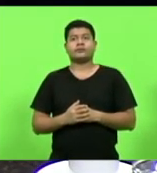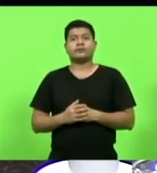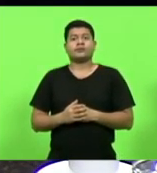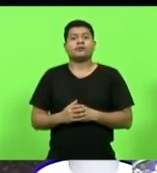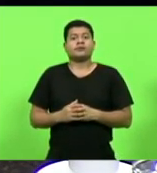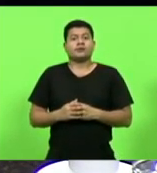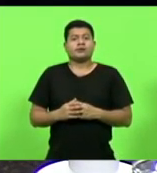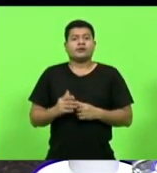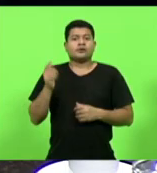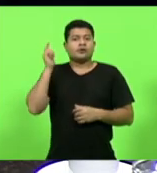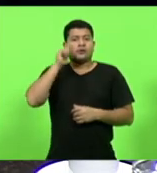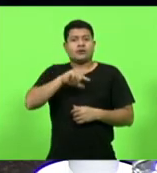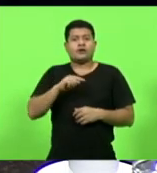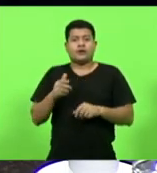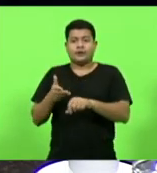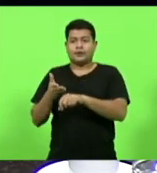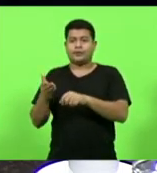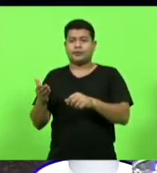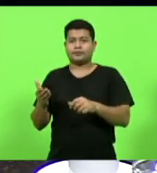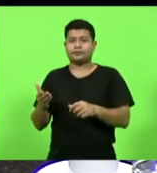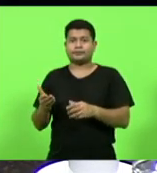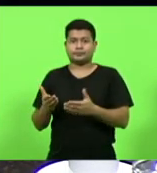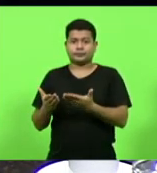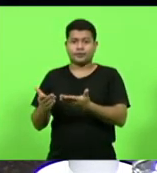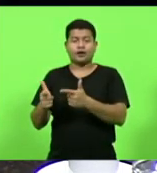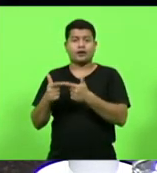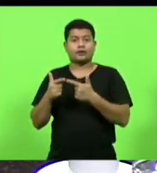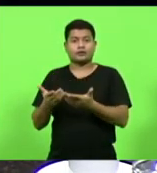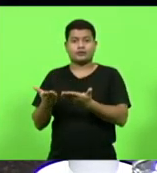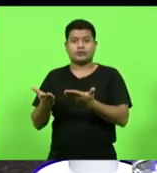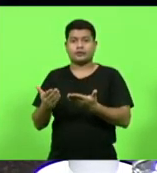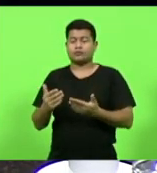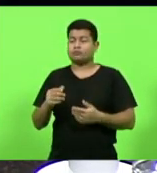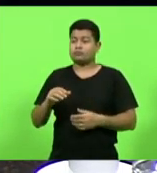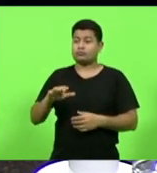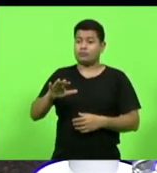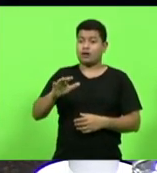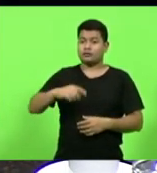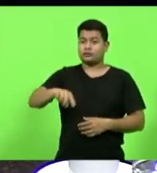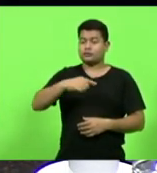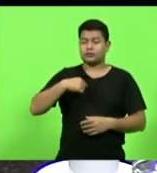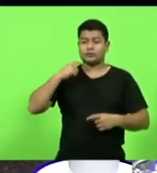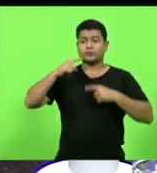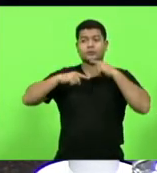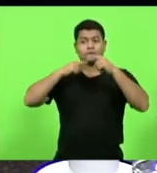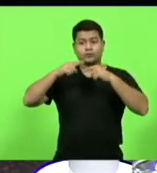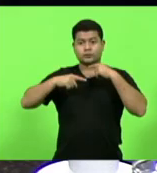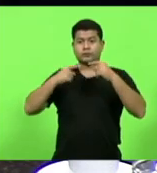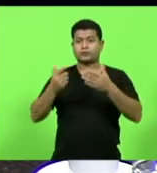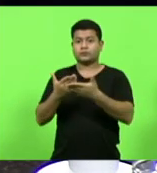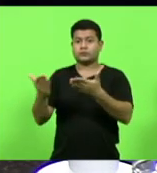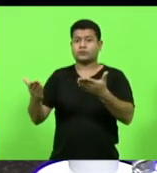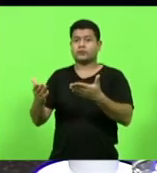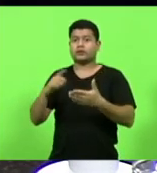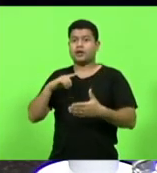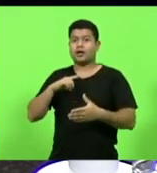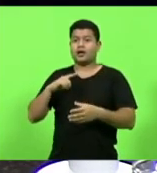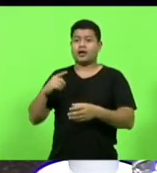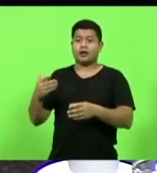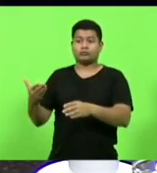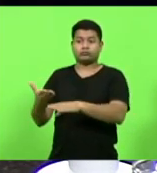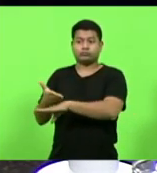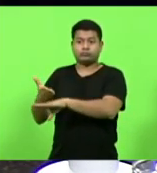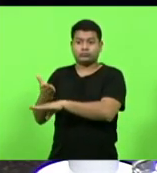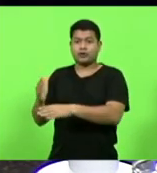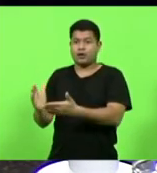presidente, senhores deputados, que pairam dúvidas sobre a efetiva capacidade de algumas empresas integrantes desse consórcio, bem como